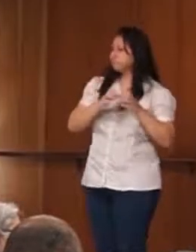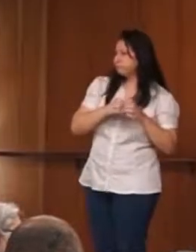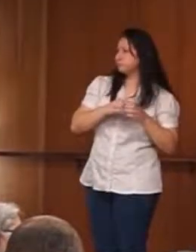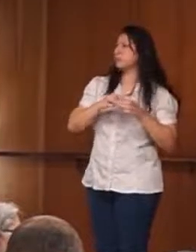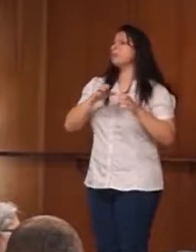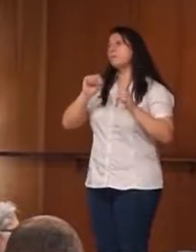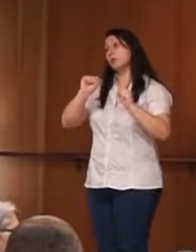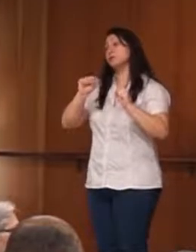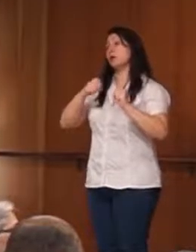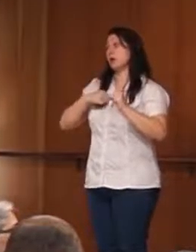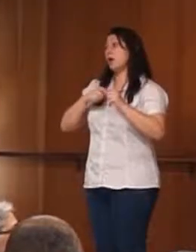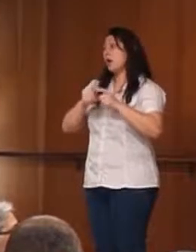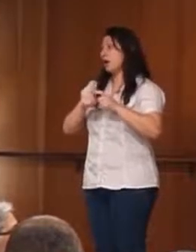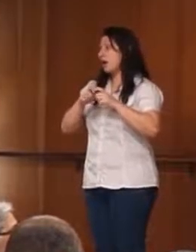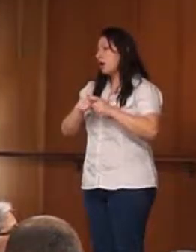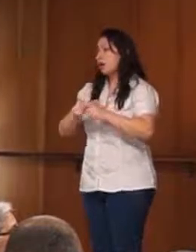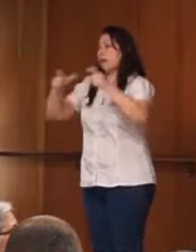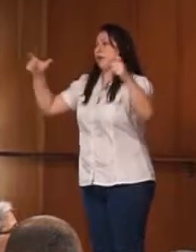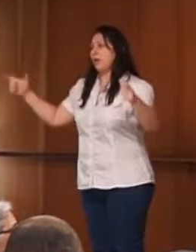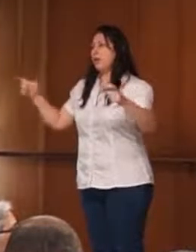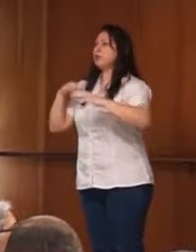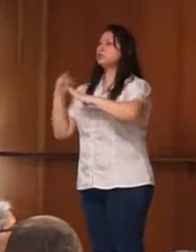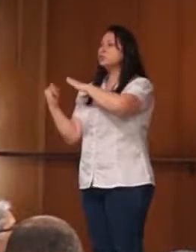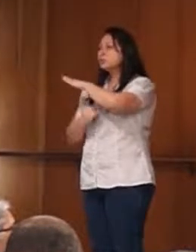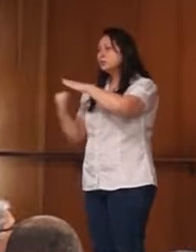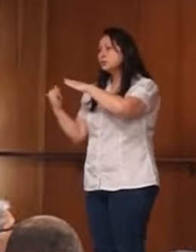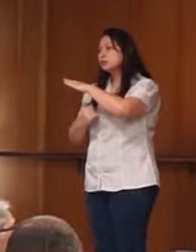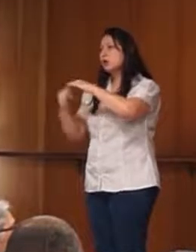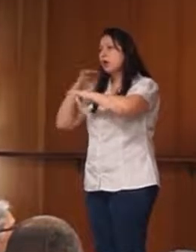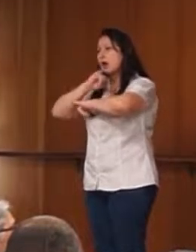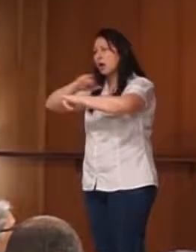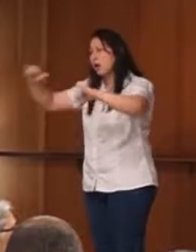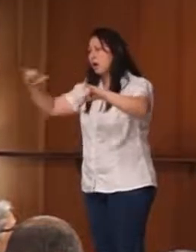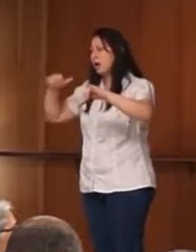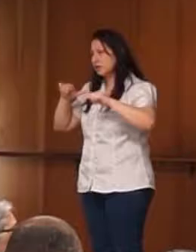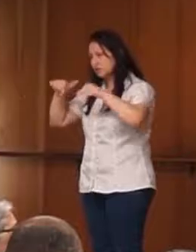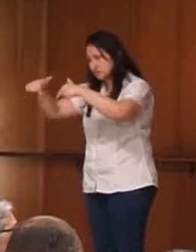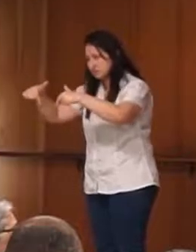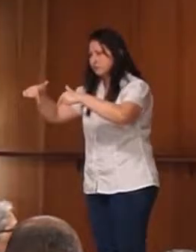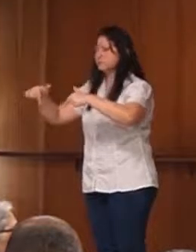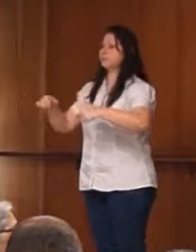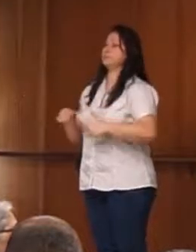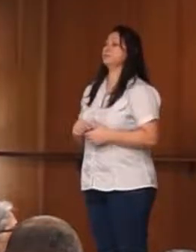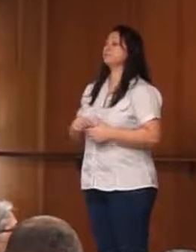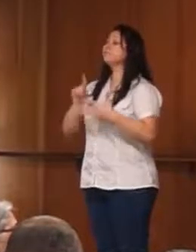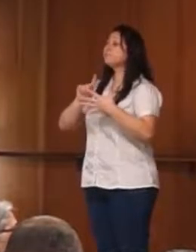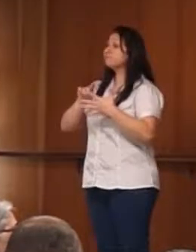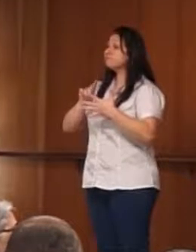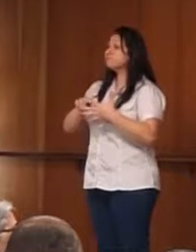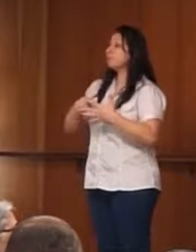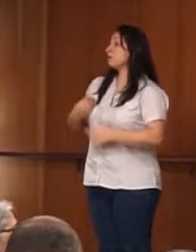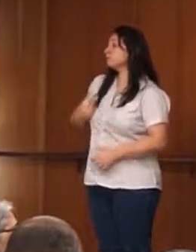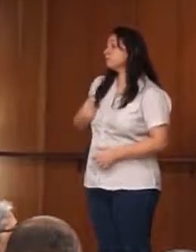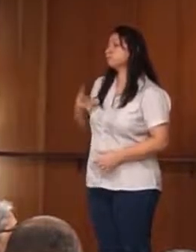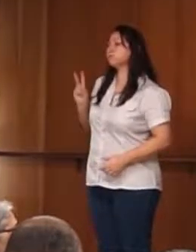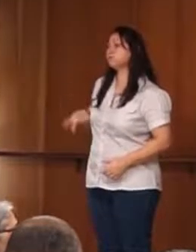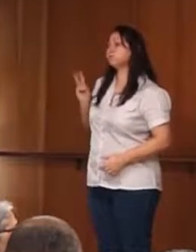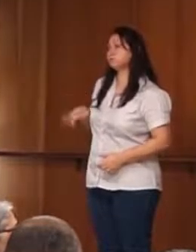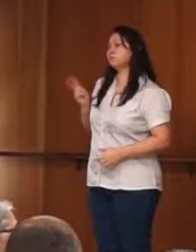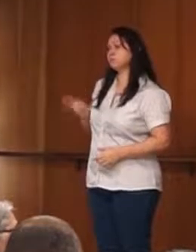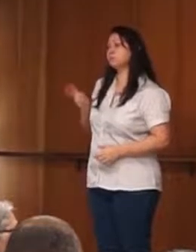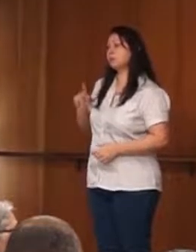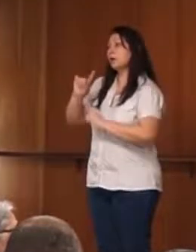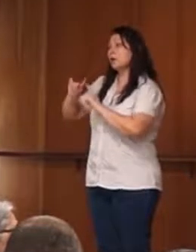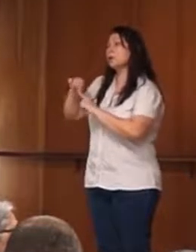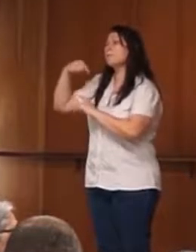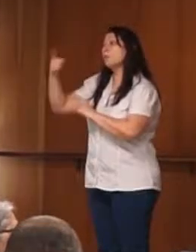como ações institucionais. A relação ao ingresso, a permanência, a pós-permanência,